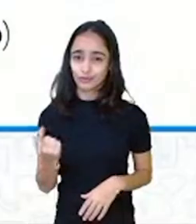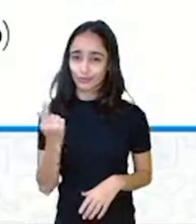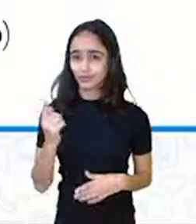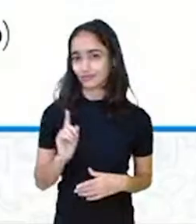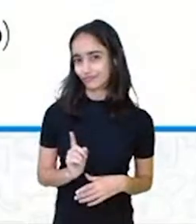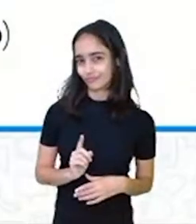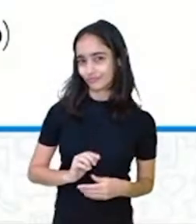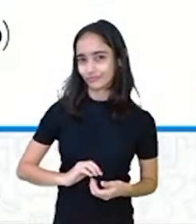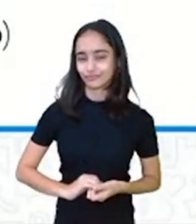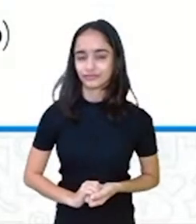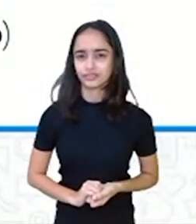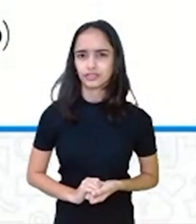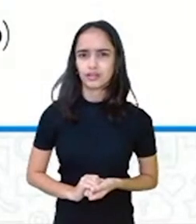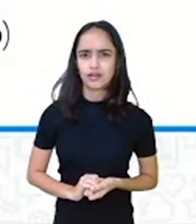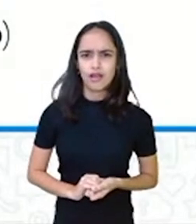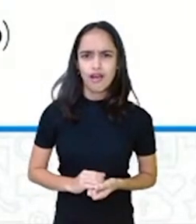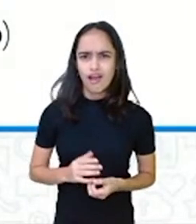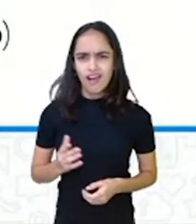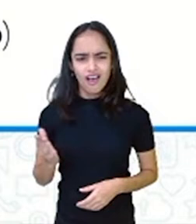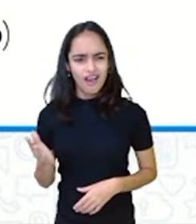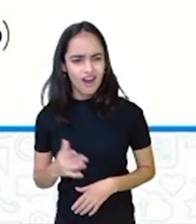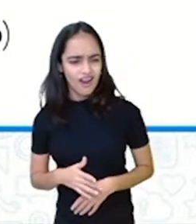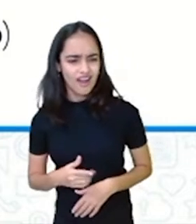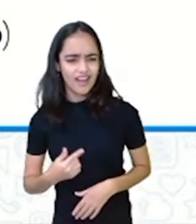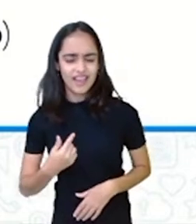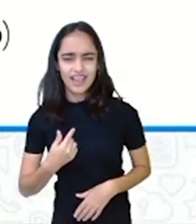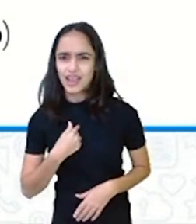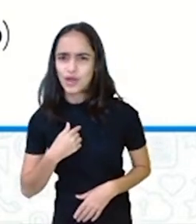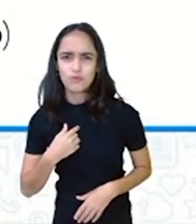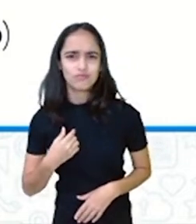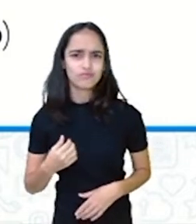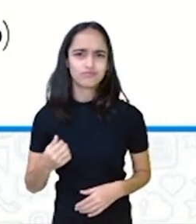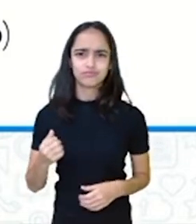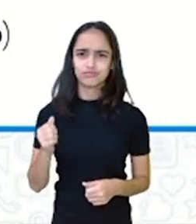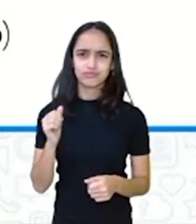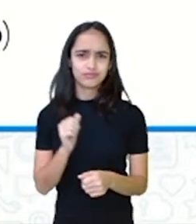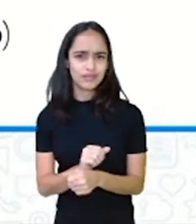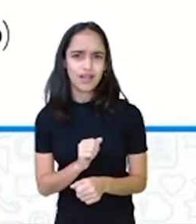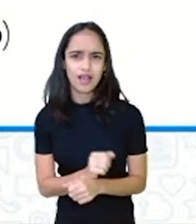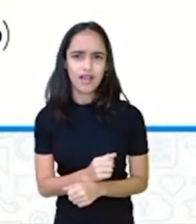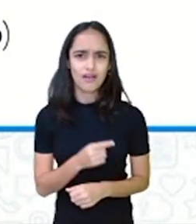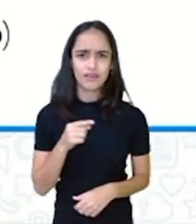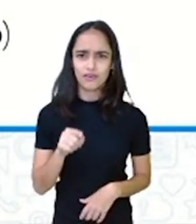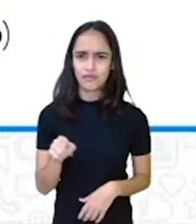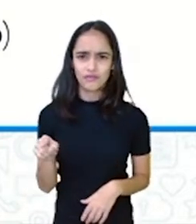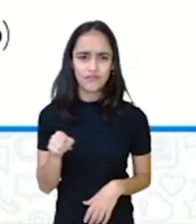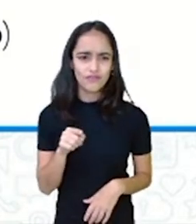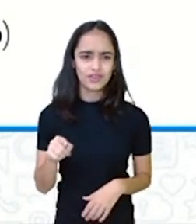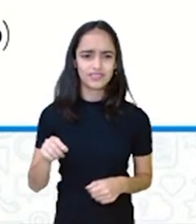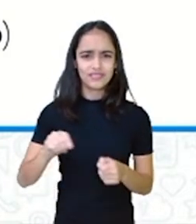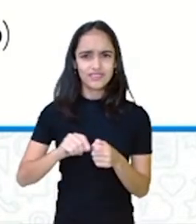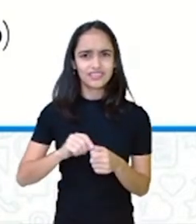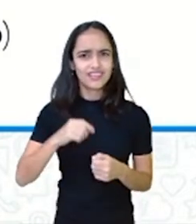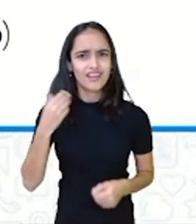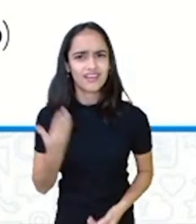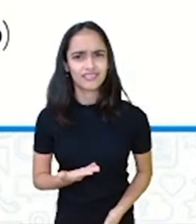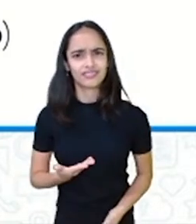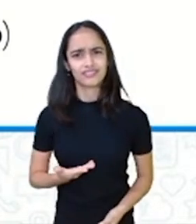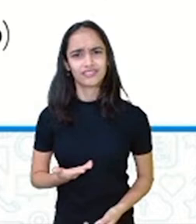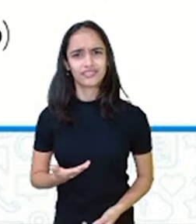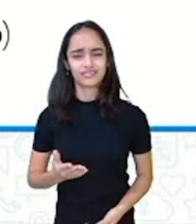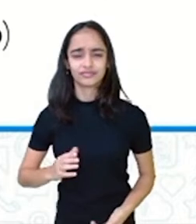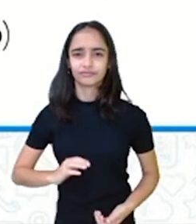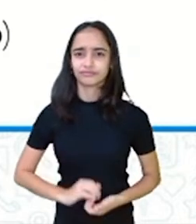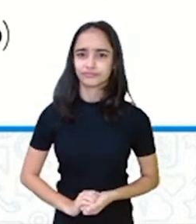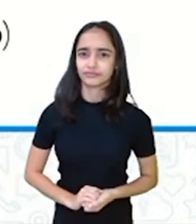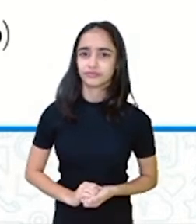horror! Não esperava tal atitude. Espanta, alguém está espantado aí, ficar com